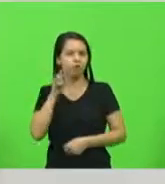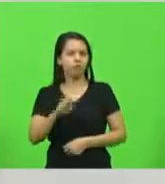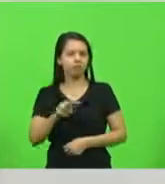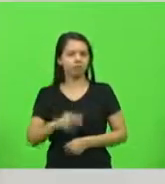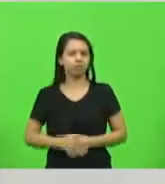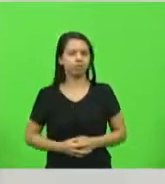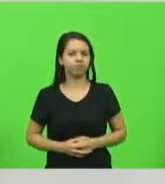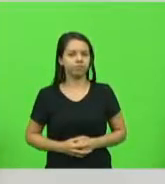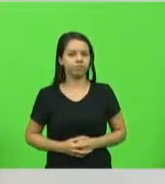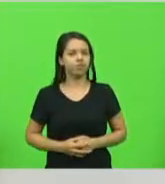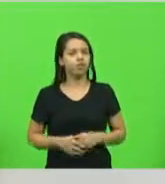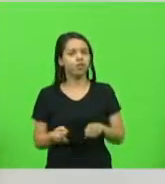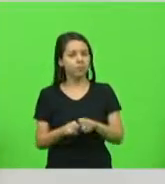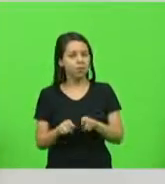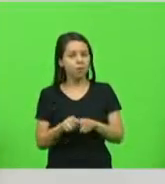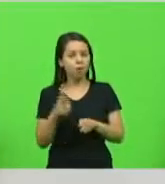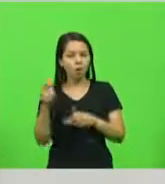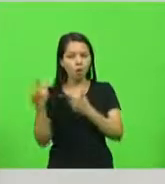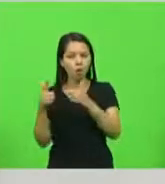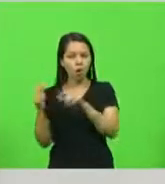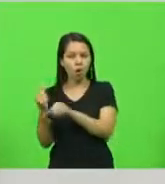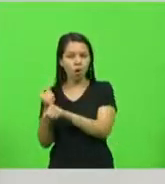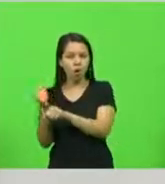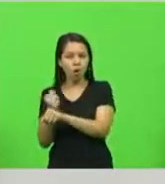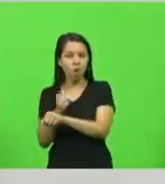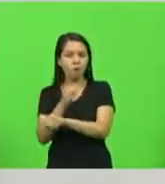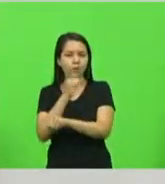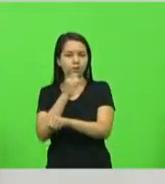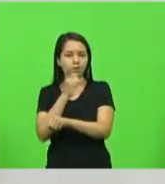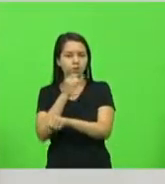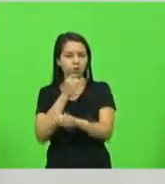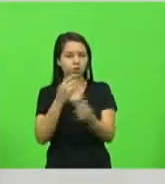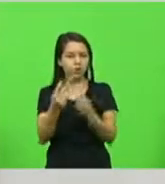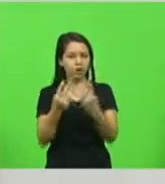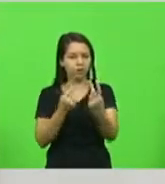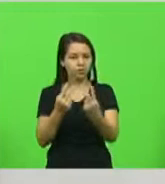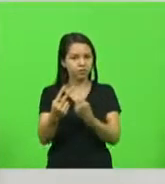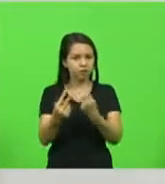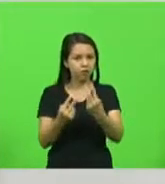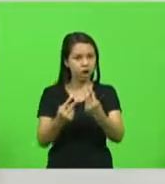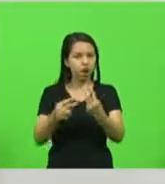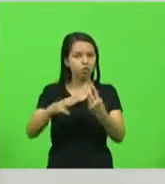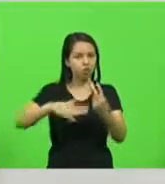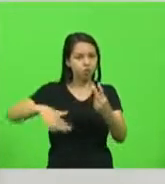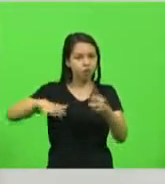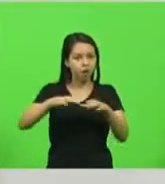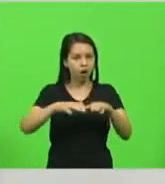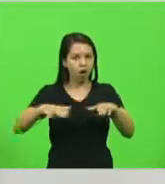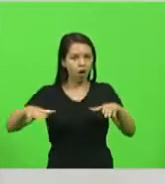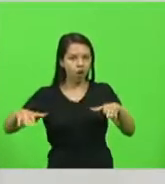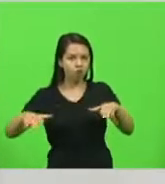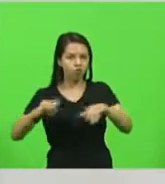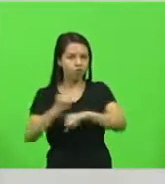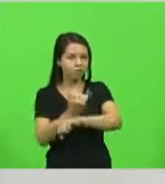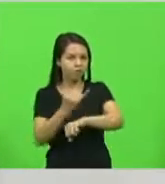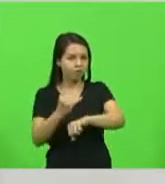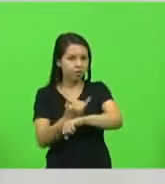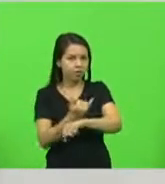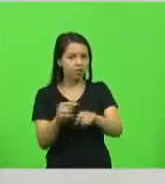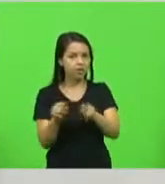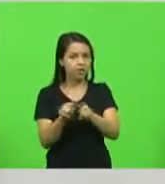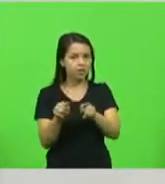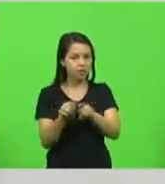outras, como, por exemplo, a duplicação do eixo industrial de Joinville, a duplicação do trecho estadualizado